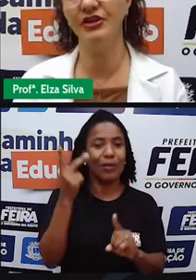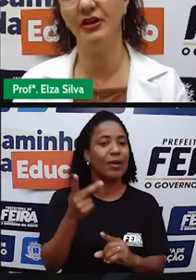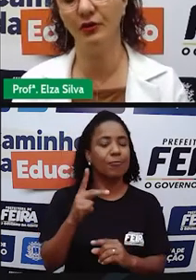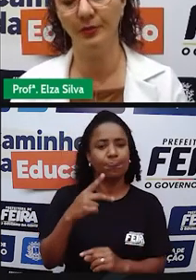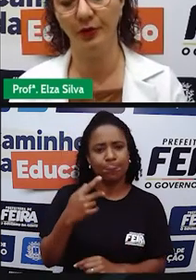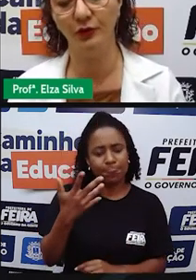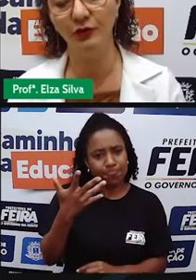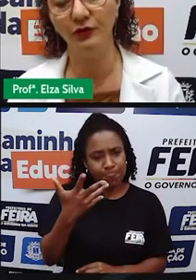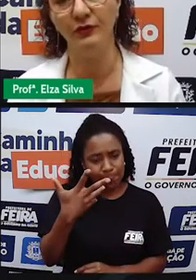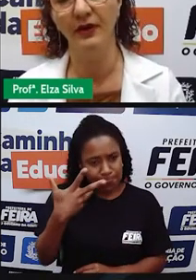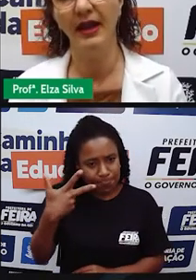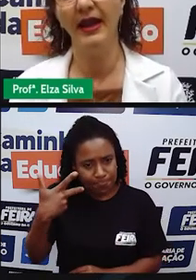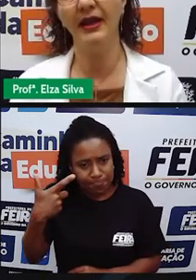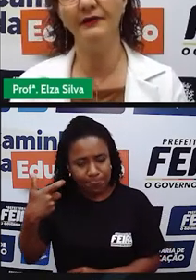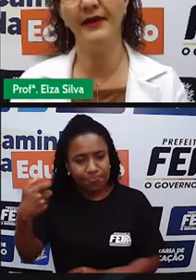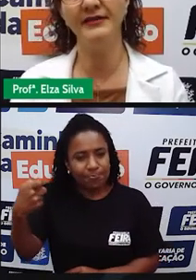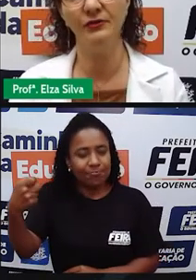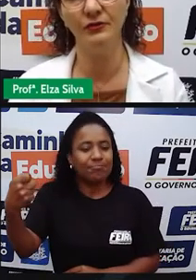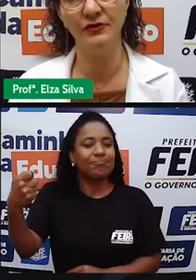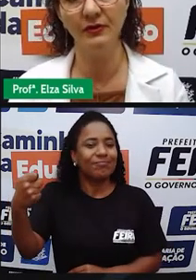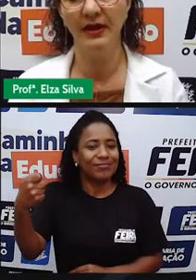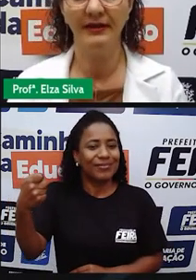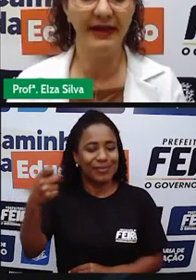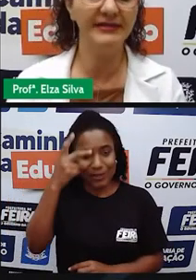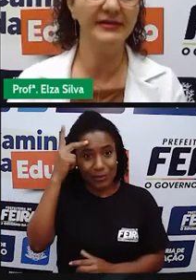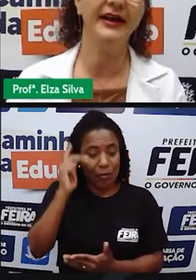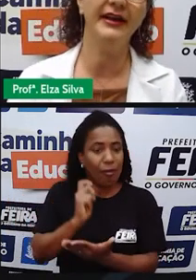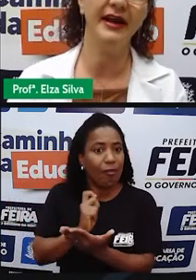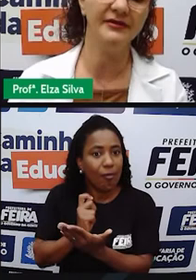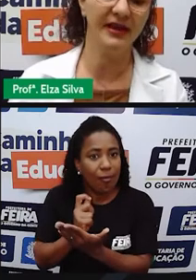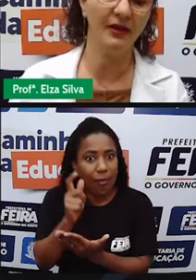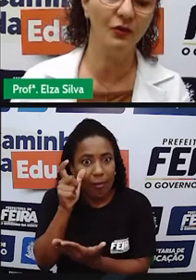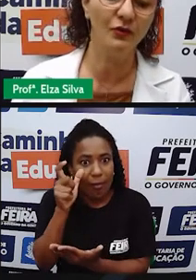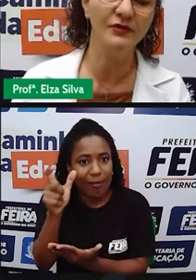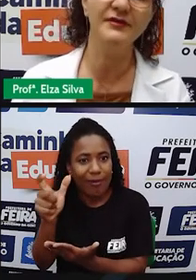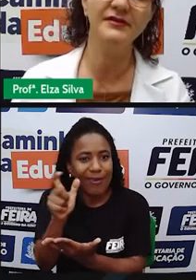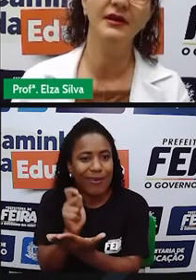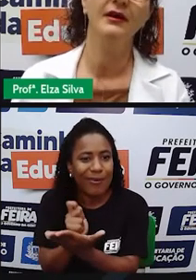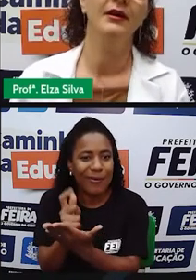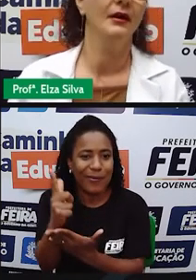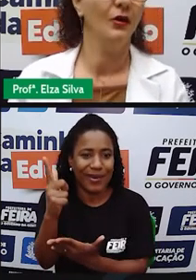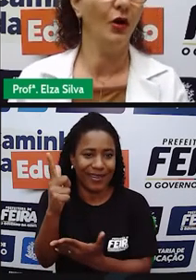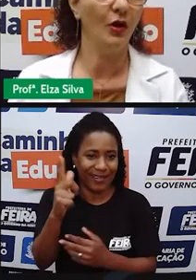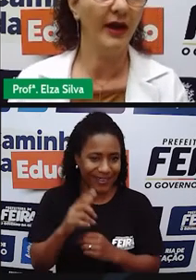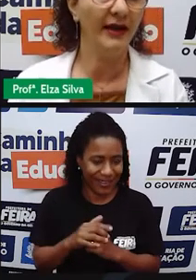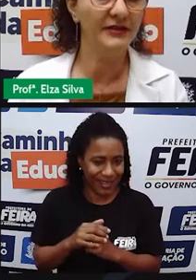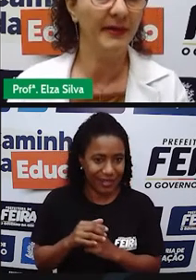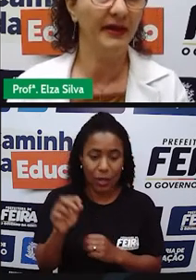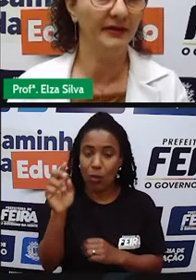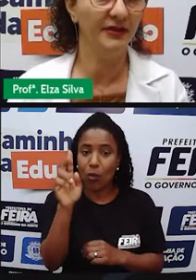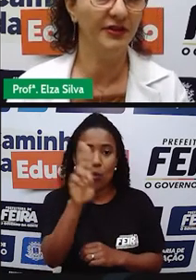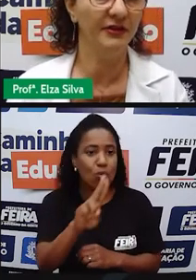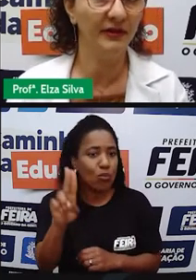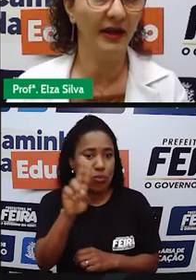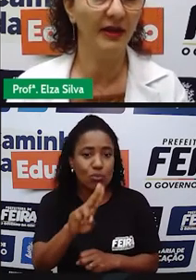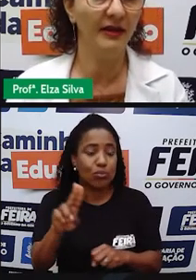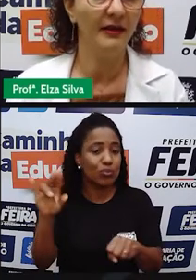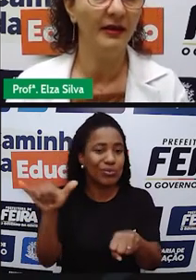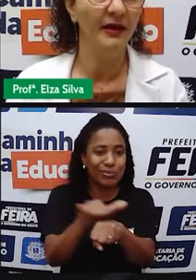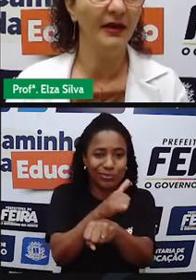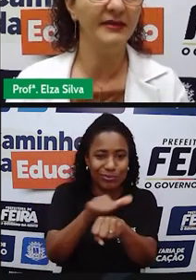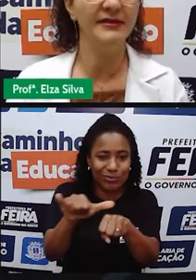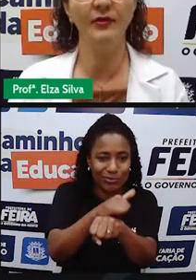ou adquirir um produto, ela faz uso desses variados recursos colocados pela teacher